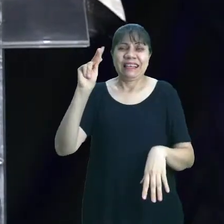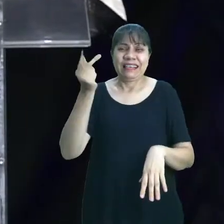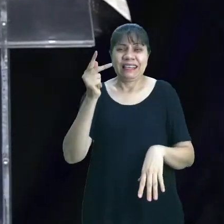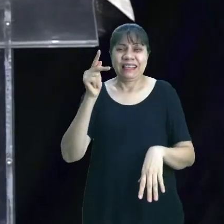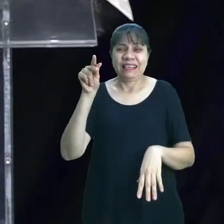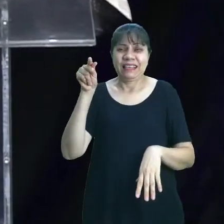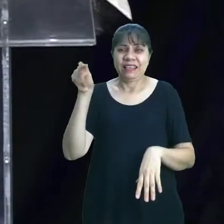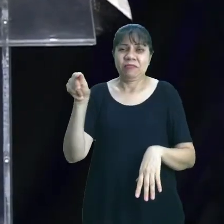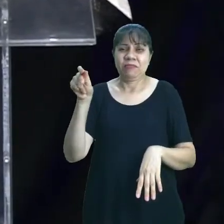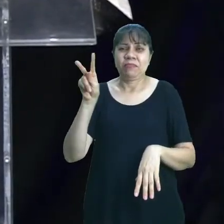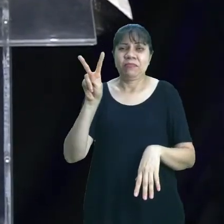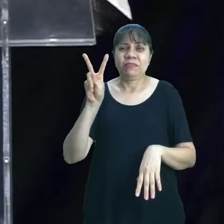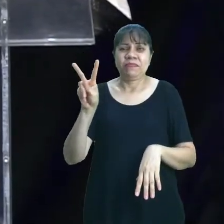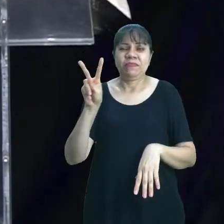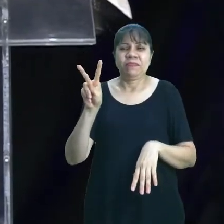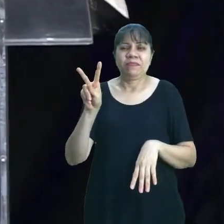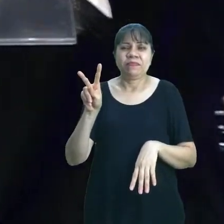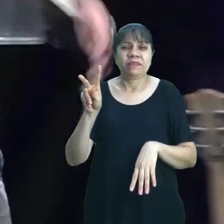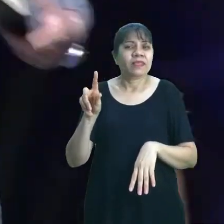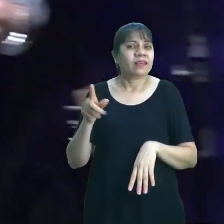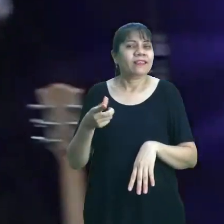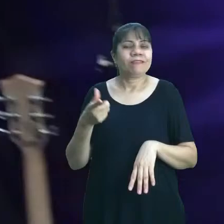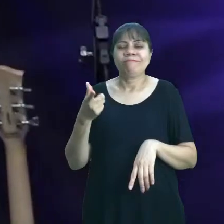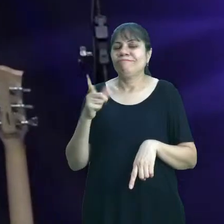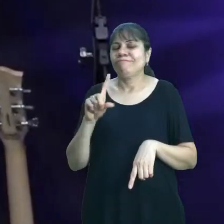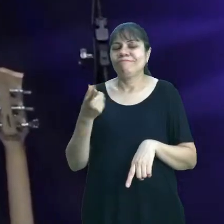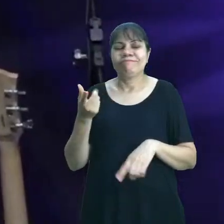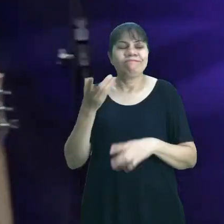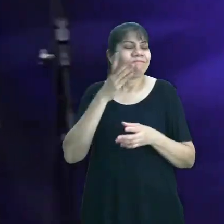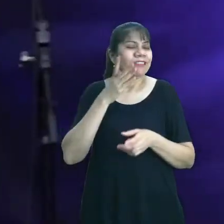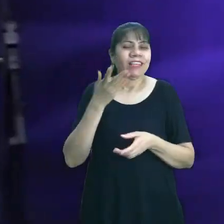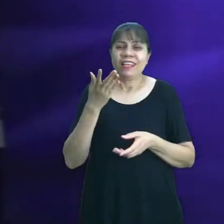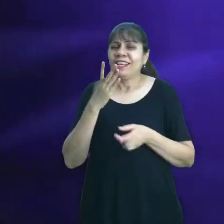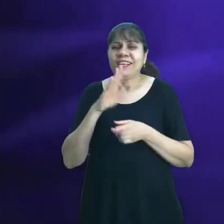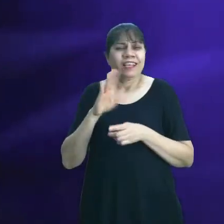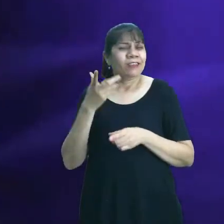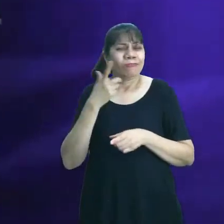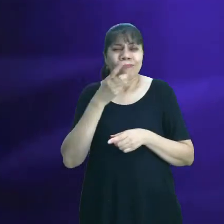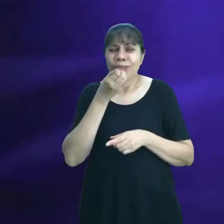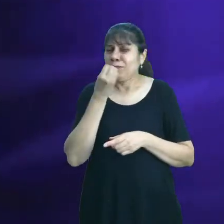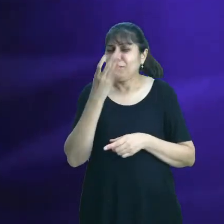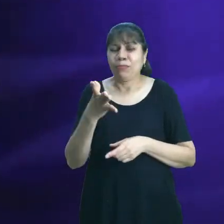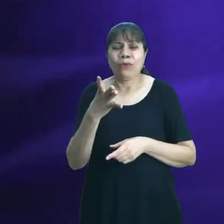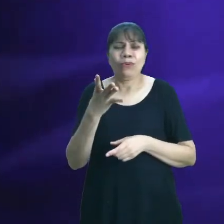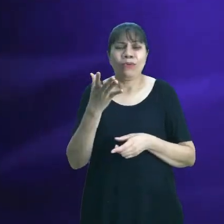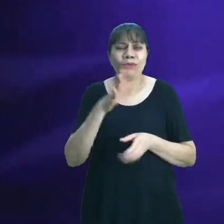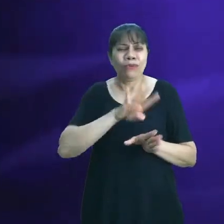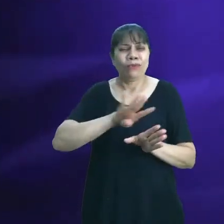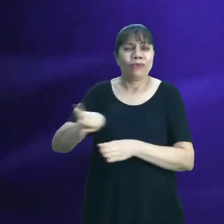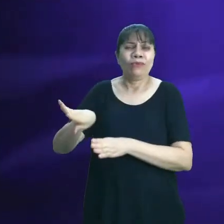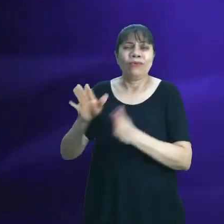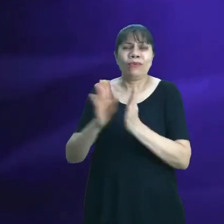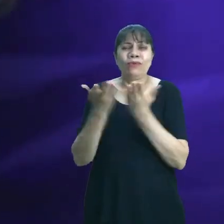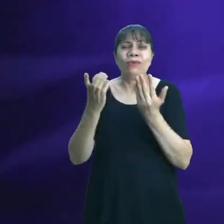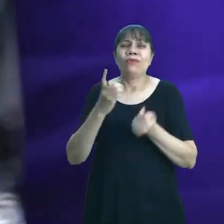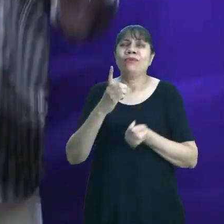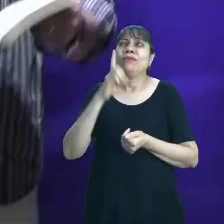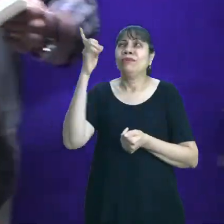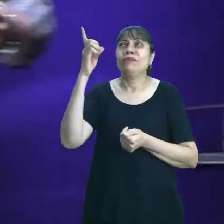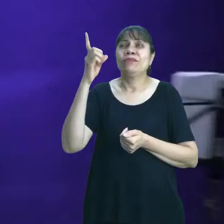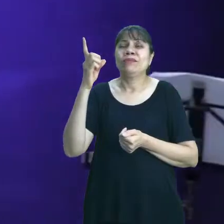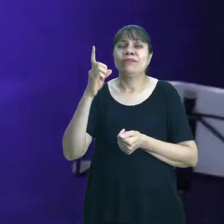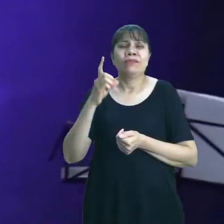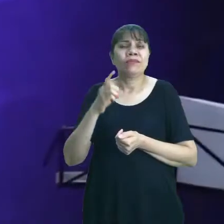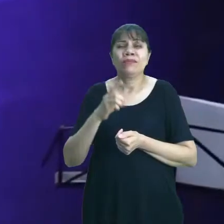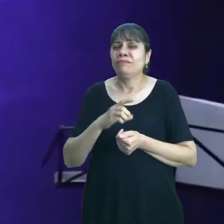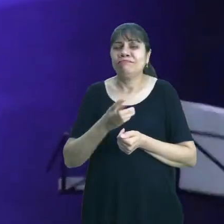Não funciona. Virar as costas para o que a palavra de Deus diz não funciona. Deixa eu dizer